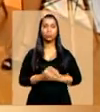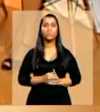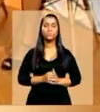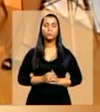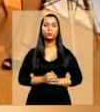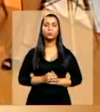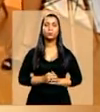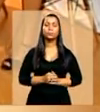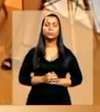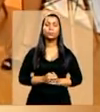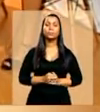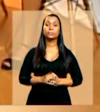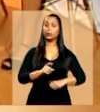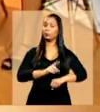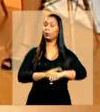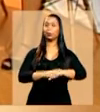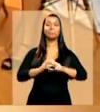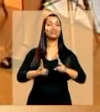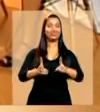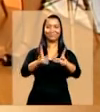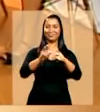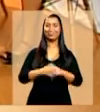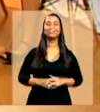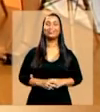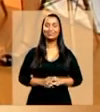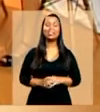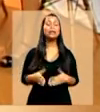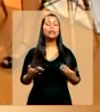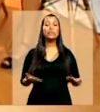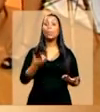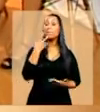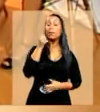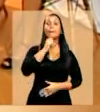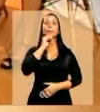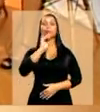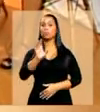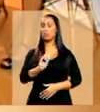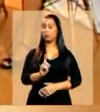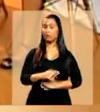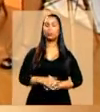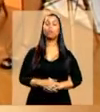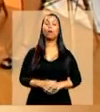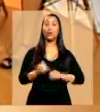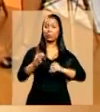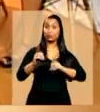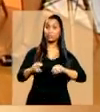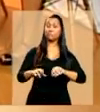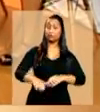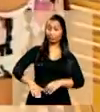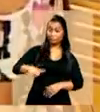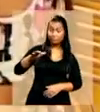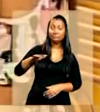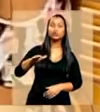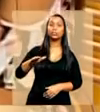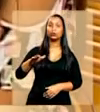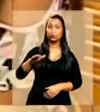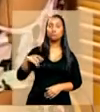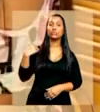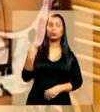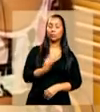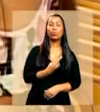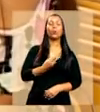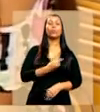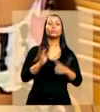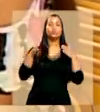família? A todo momento. Totalmente. E não é só pai e mãe, né? Não. A educação infantil, uma